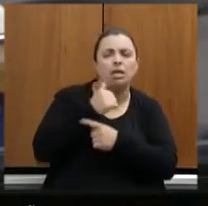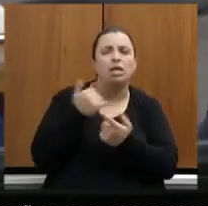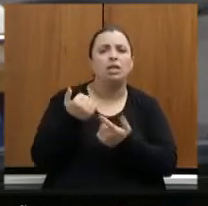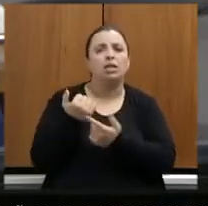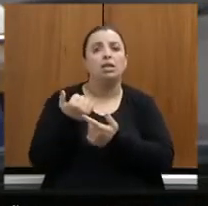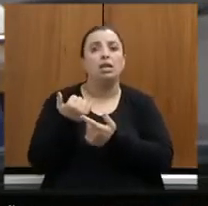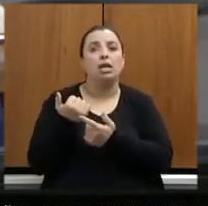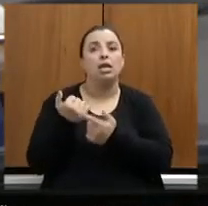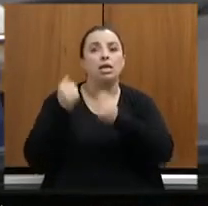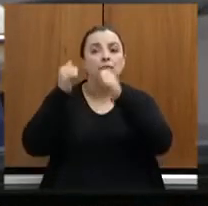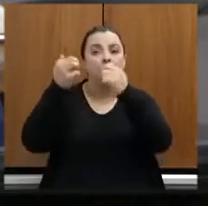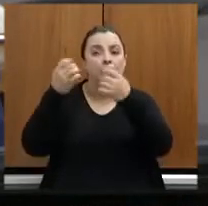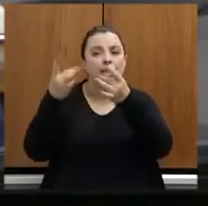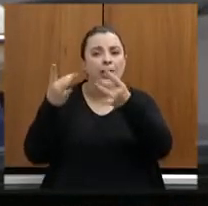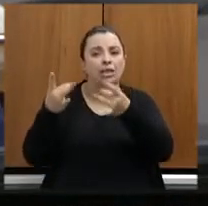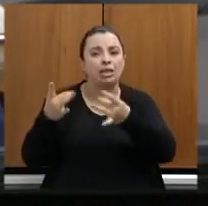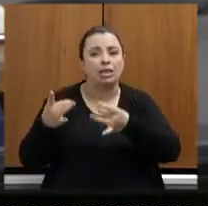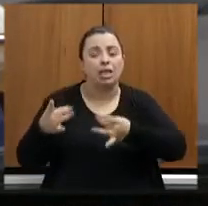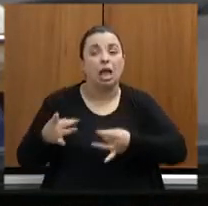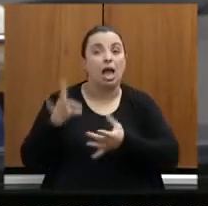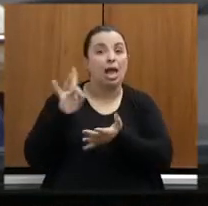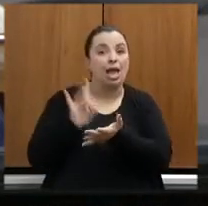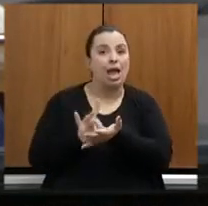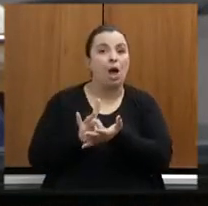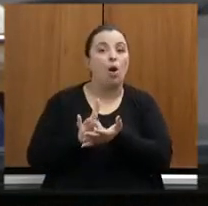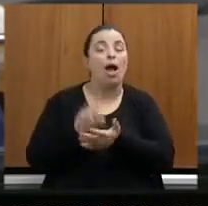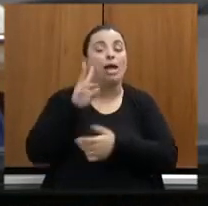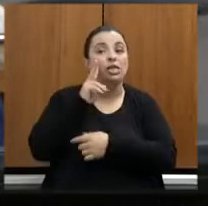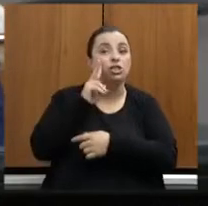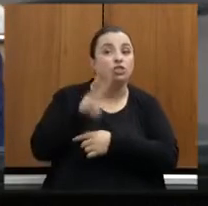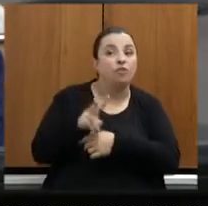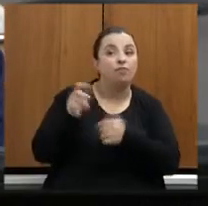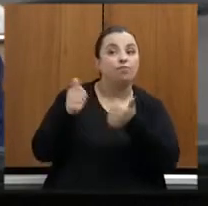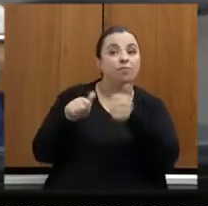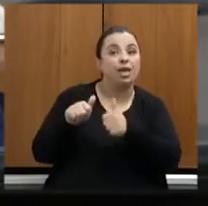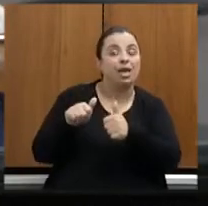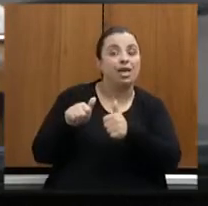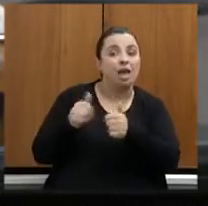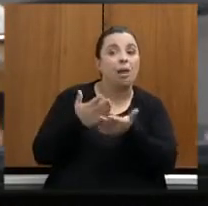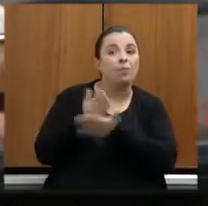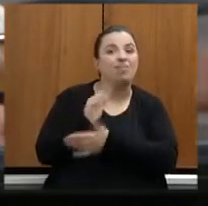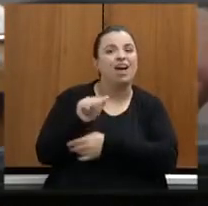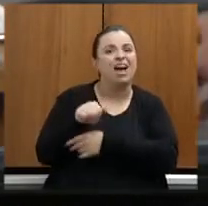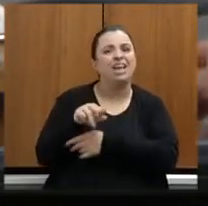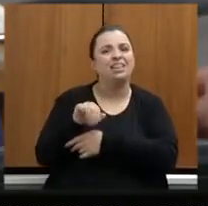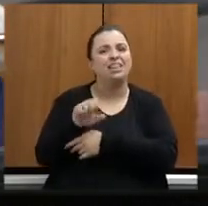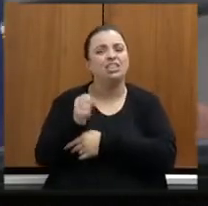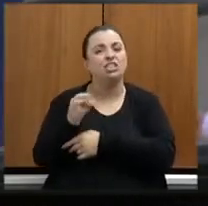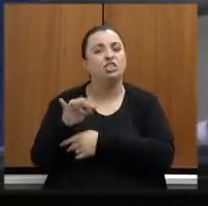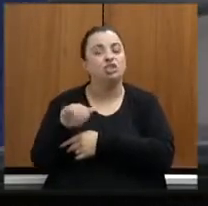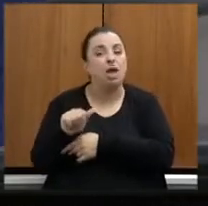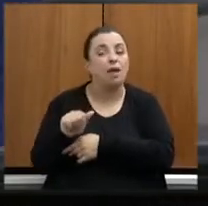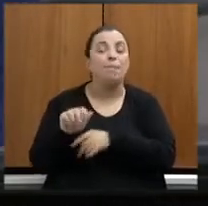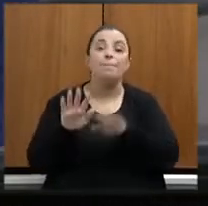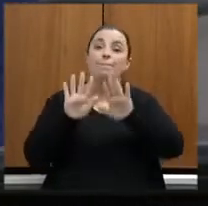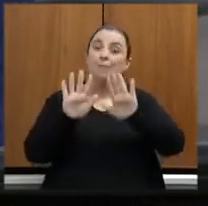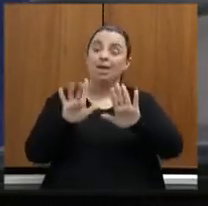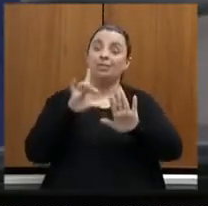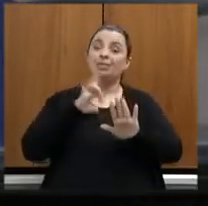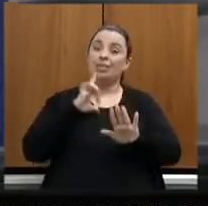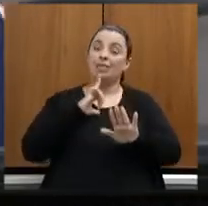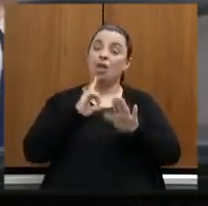real a gente vai assistir Ar Vai ver agora você tem uma questão nós temos a solução conjunto com a Secretaria da Fazenda